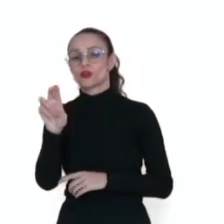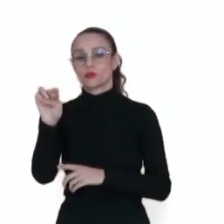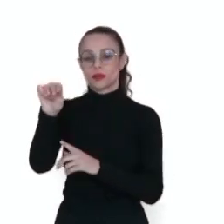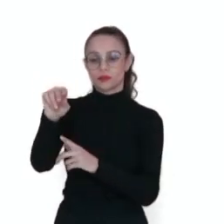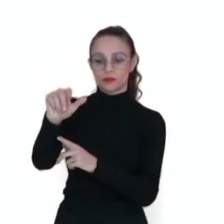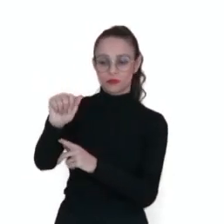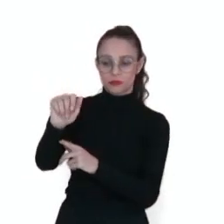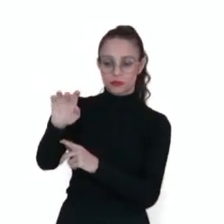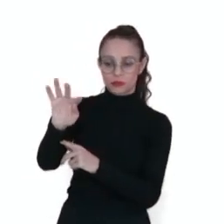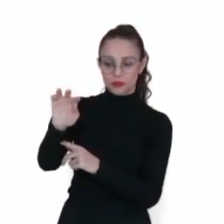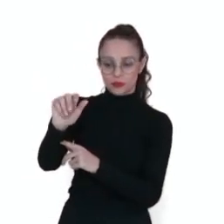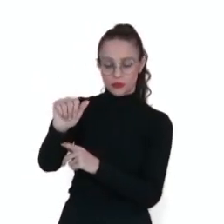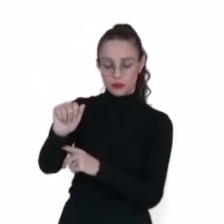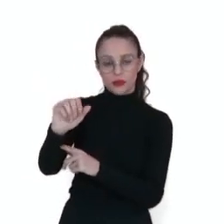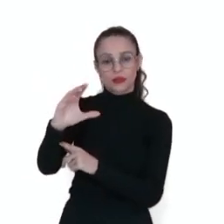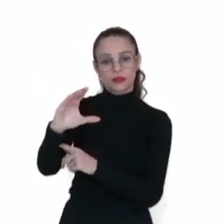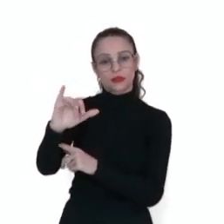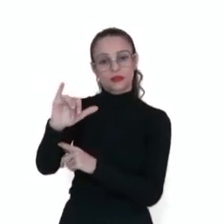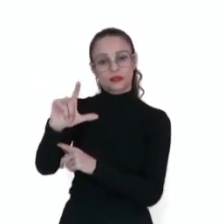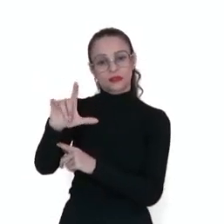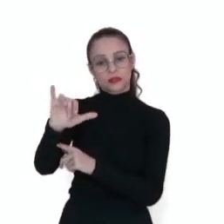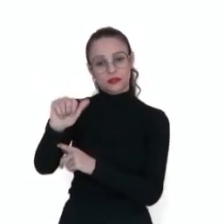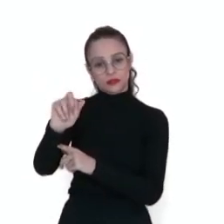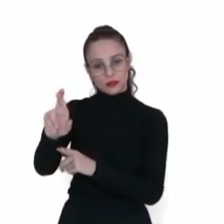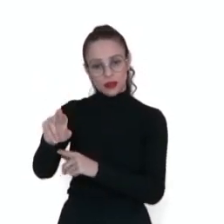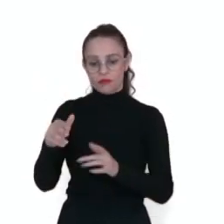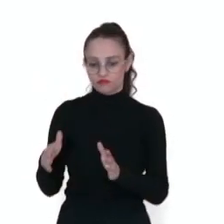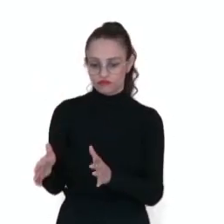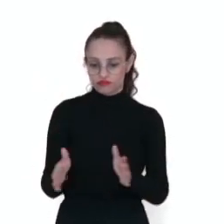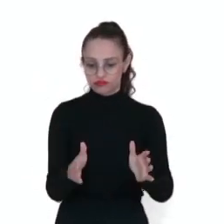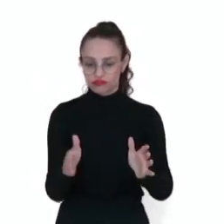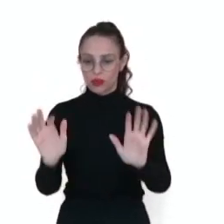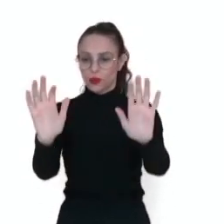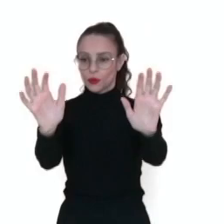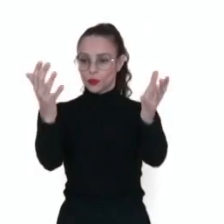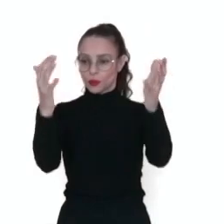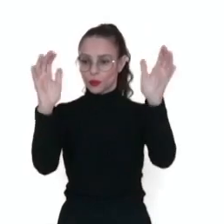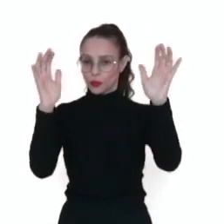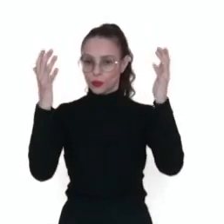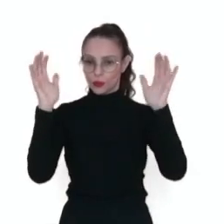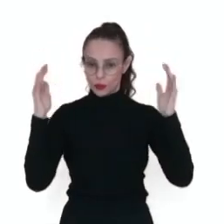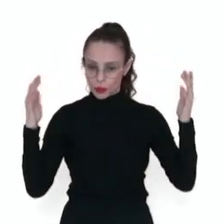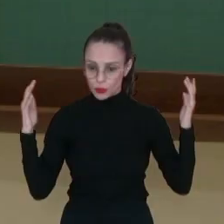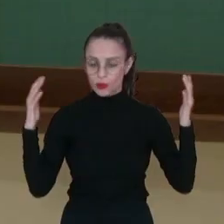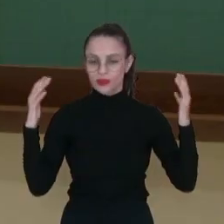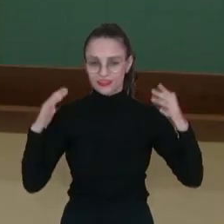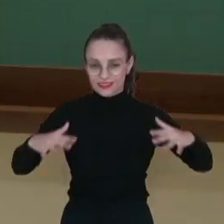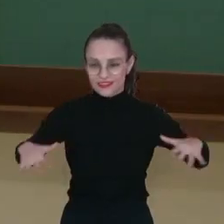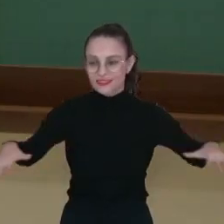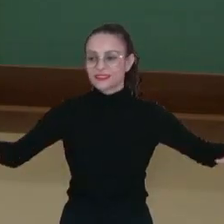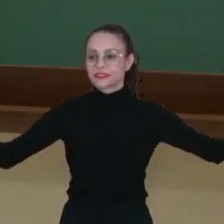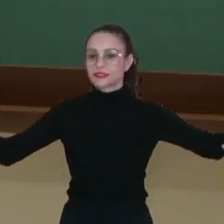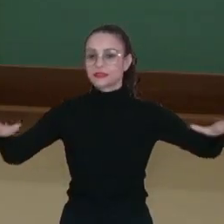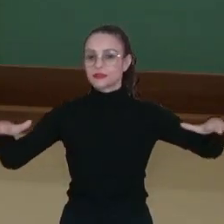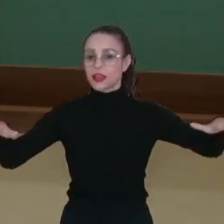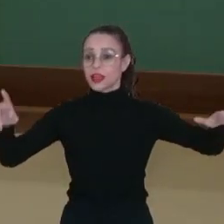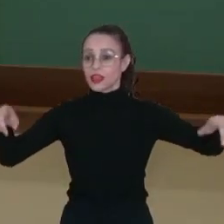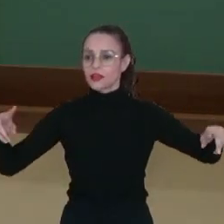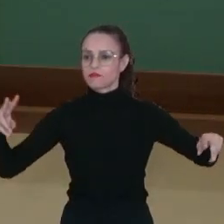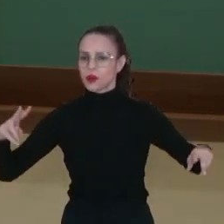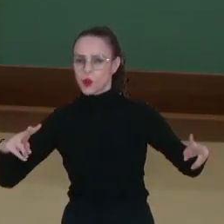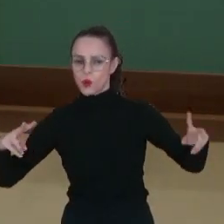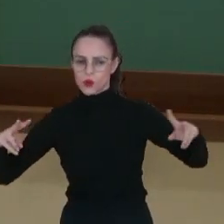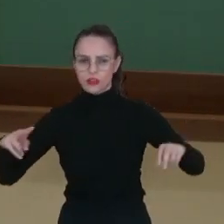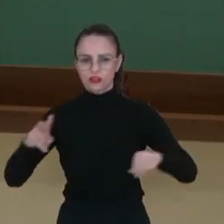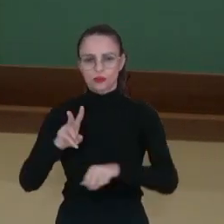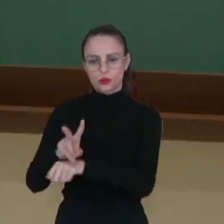de proteção. A vegetação que fica ali nas margens do rio, ela vai proteger